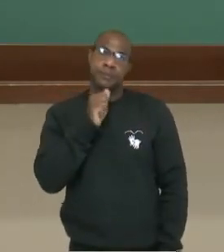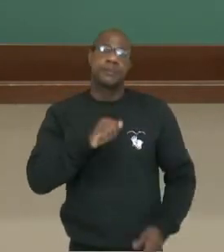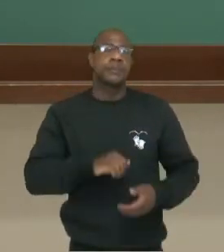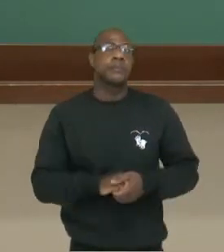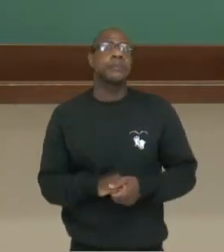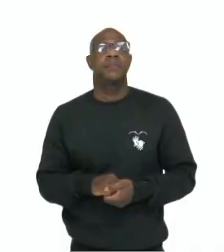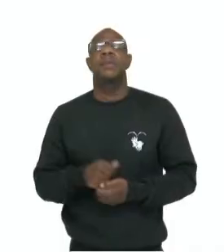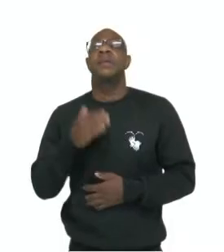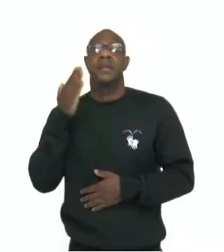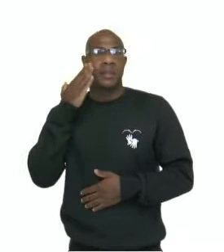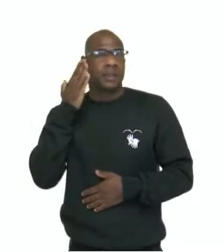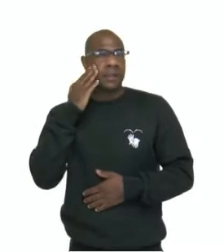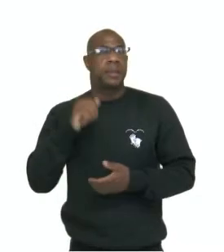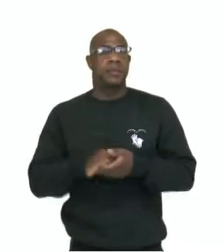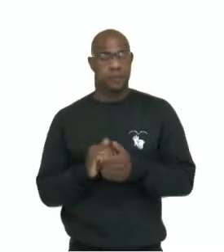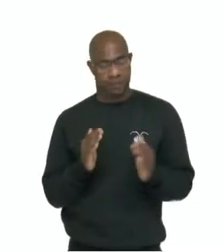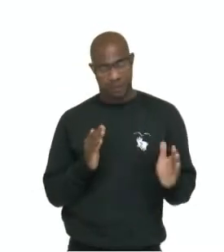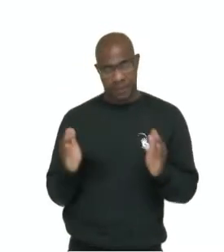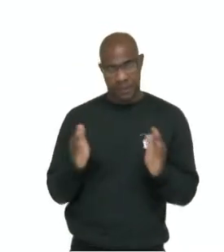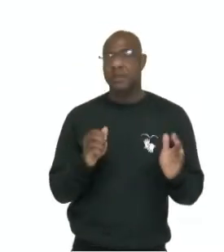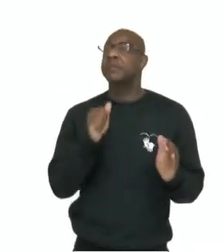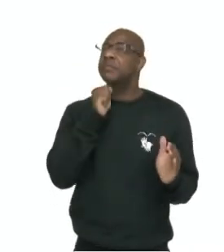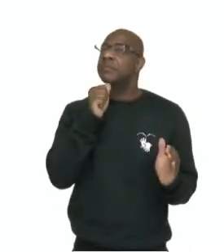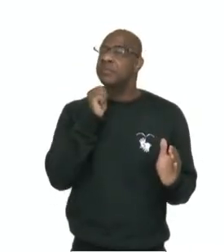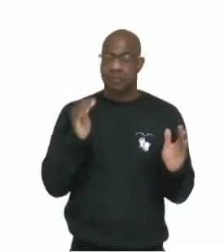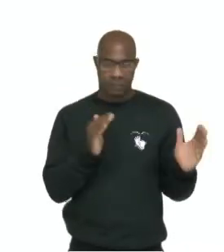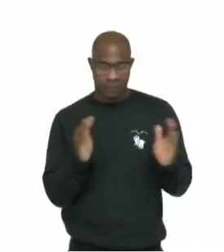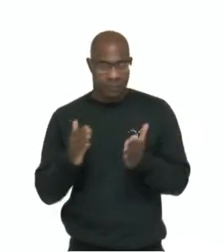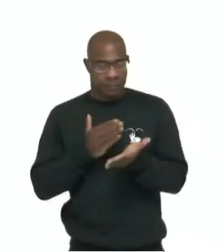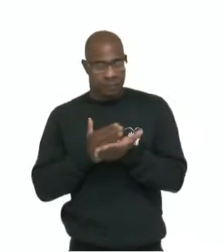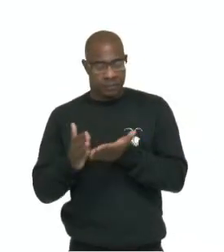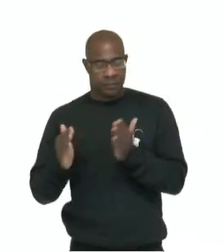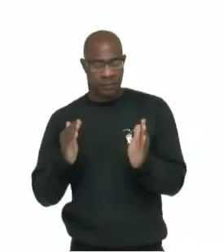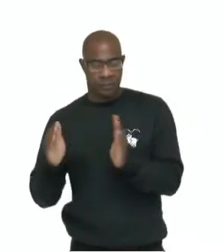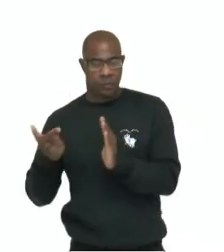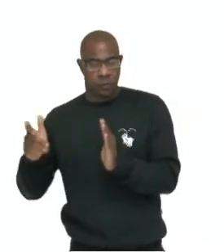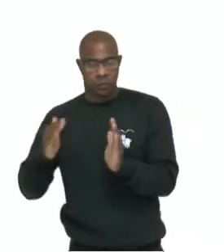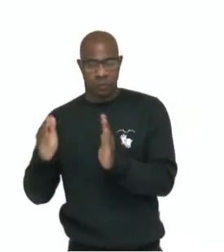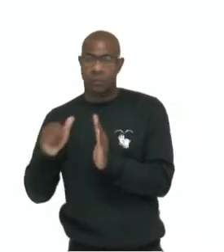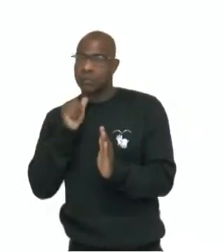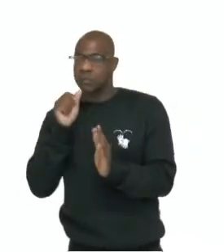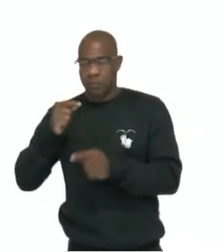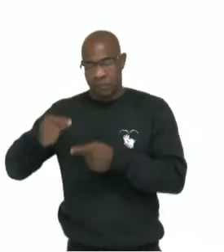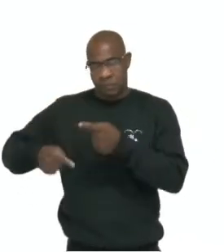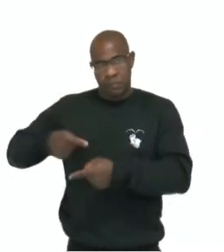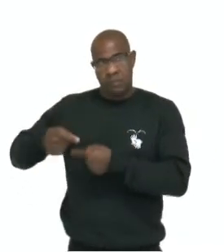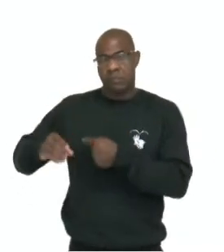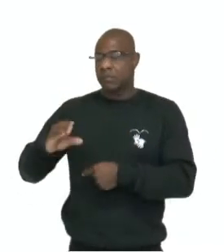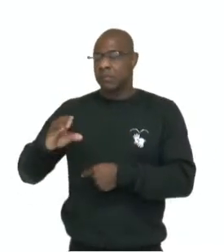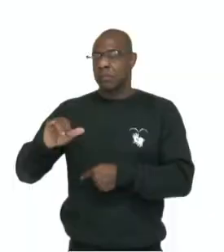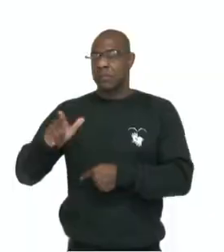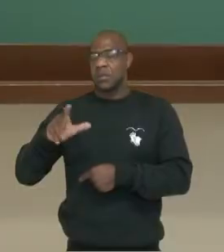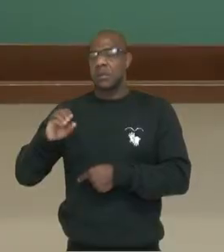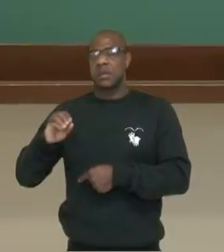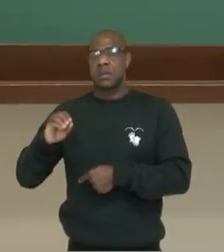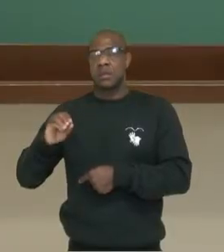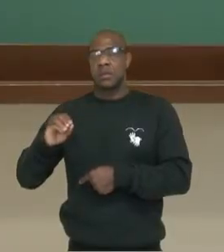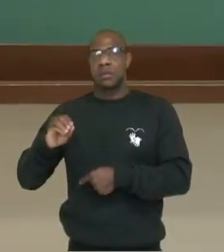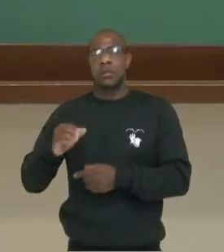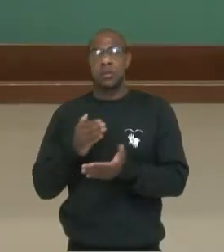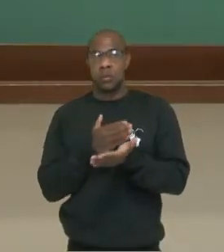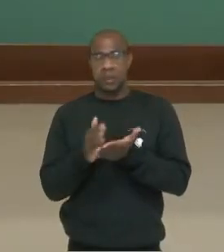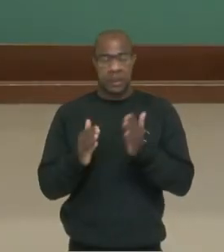Sabemos que o período entre o início de uma menstruação e o início da outra é chamado de ciclo. O ciclo começa num